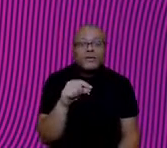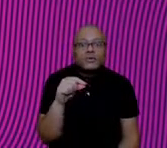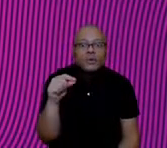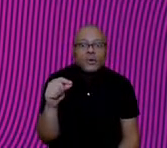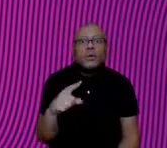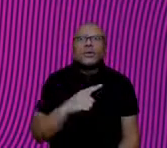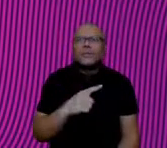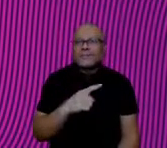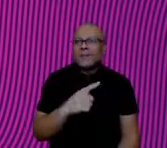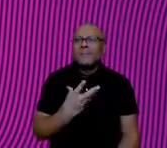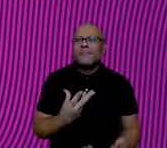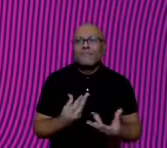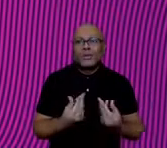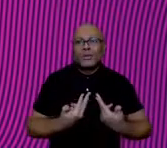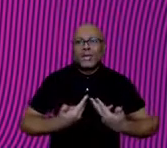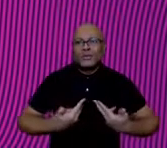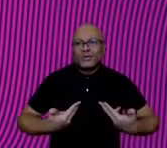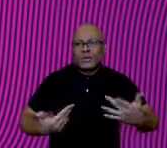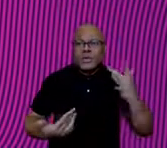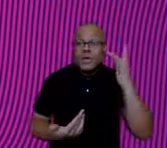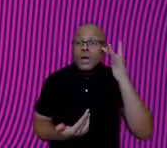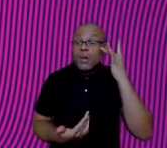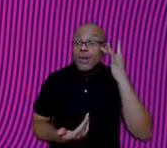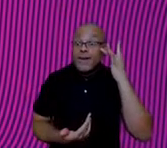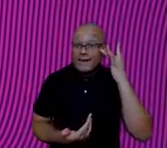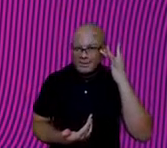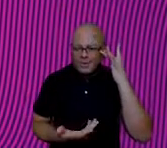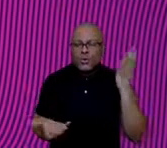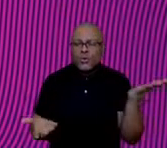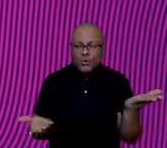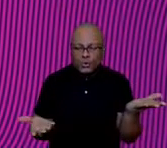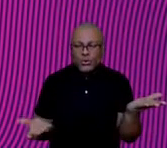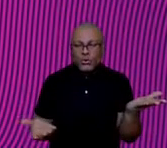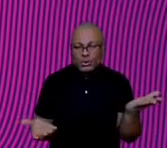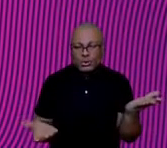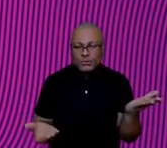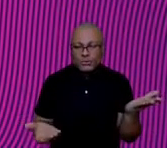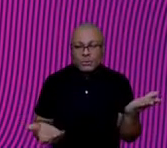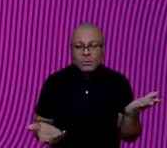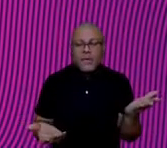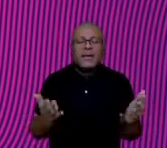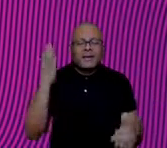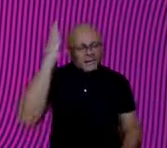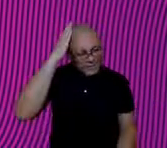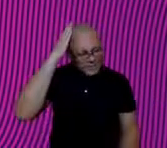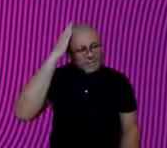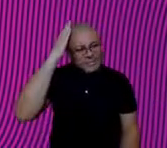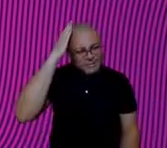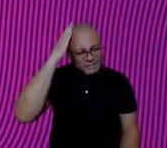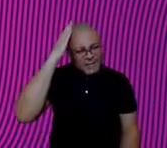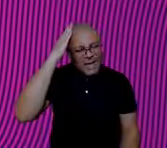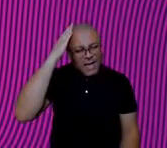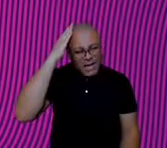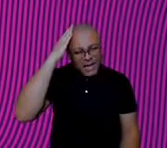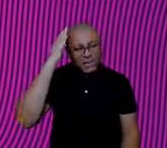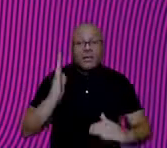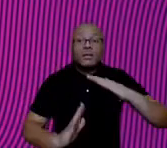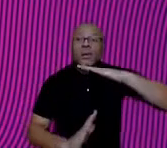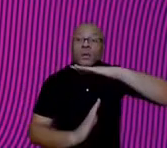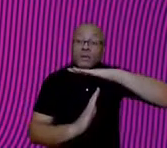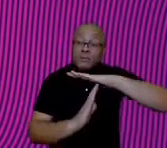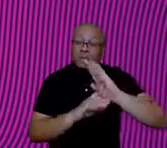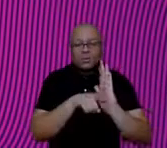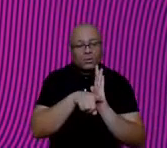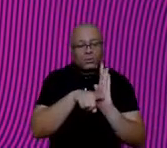hoje em dia. Eu acho que a gente sabe que a gente chega num limite, tanto do ponto de vista diagnóstico, né, quanto do ponto